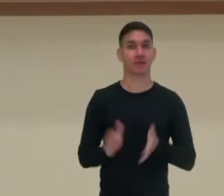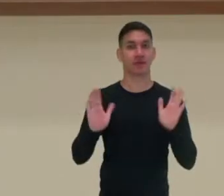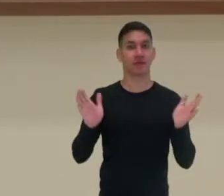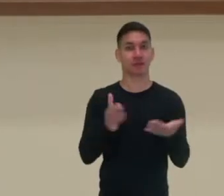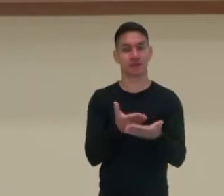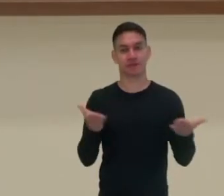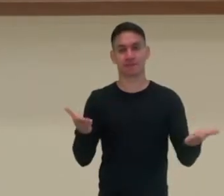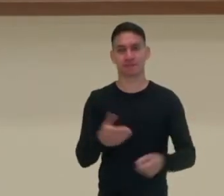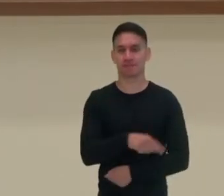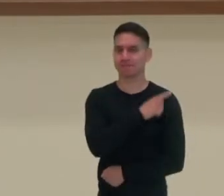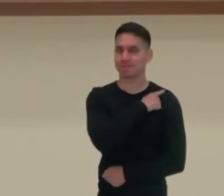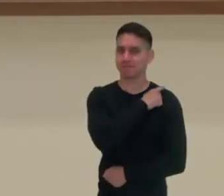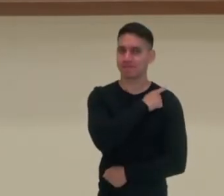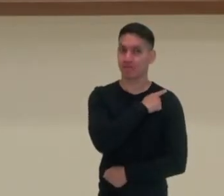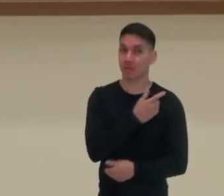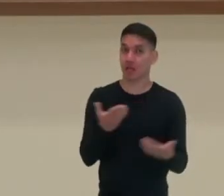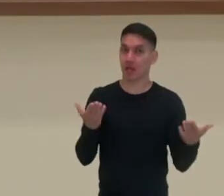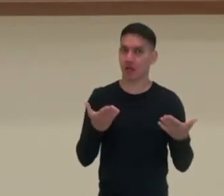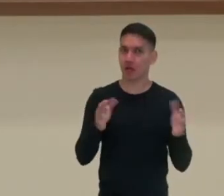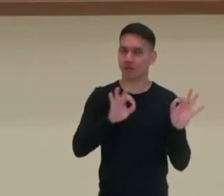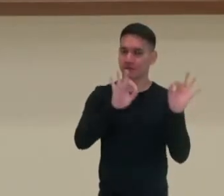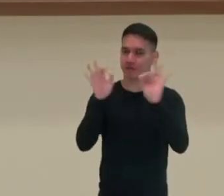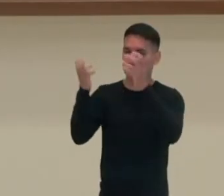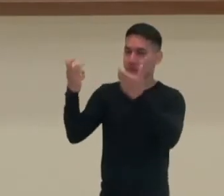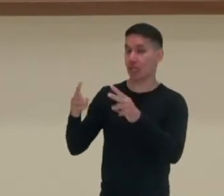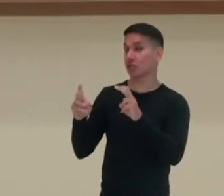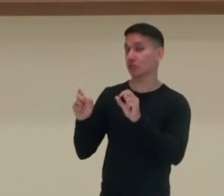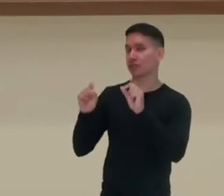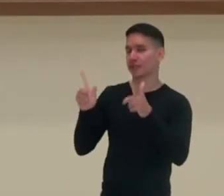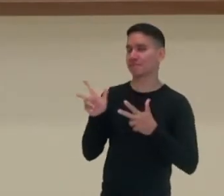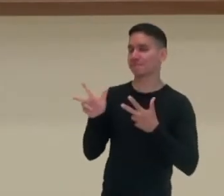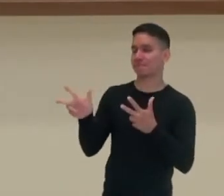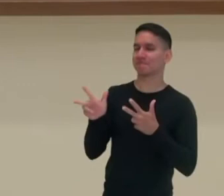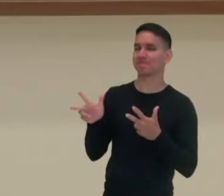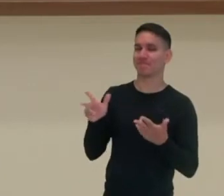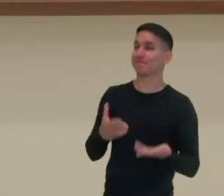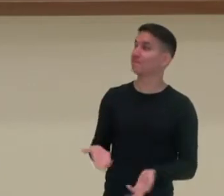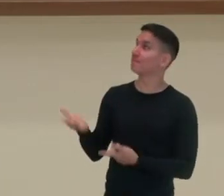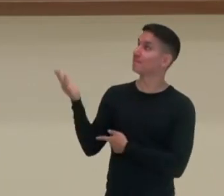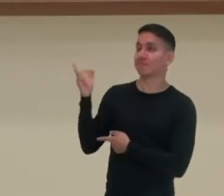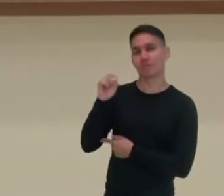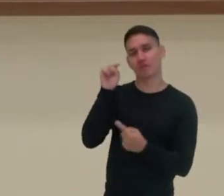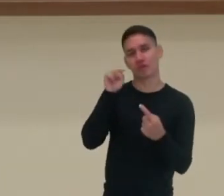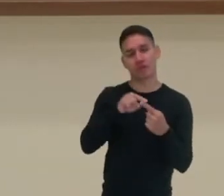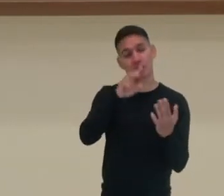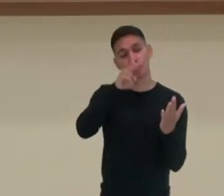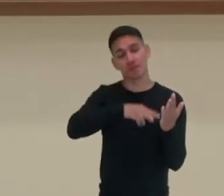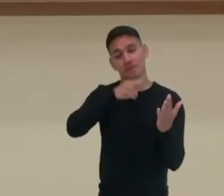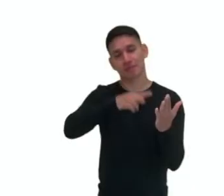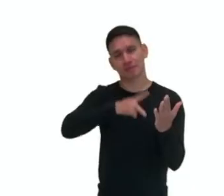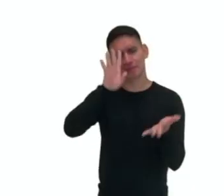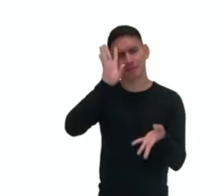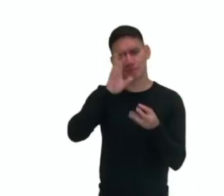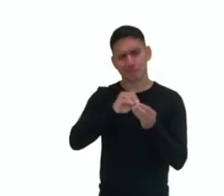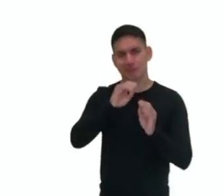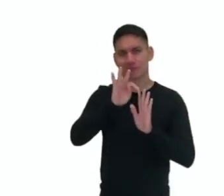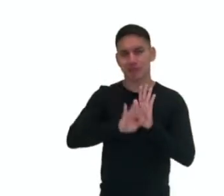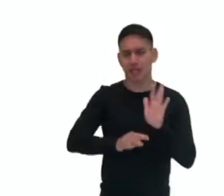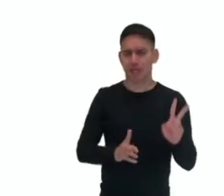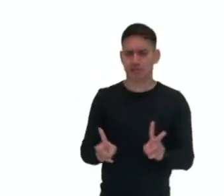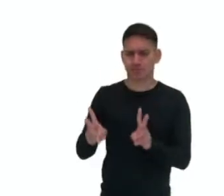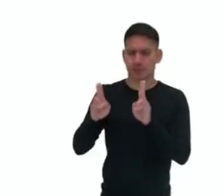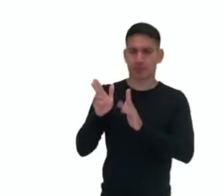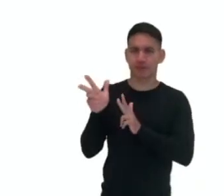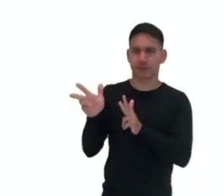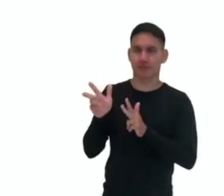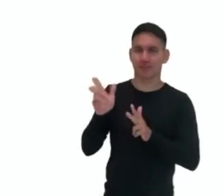Olá, estudantes da primeira série. Nesse vídeo vamos falar sobre entrevista. Então, ler e interpretar o trecho de uma entrevista, desenvolver